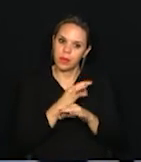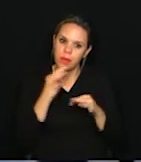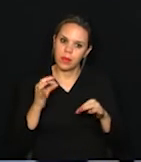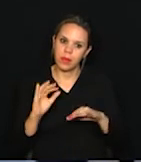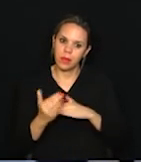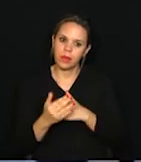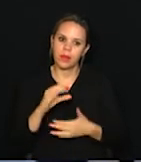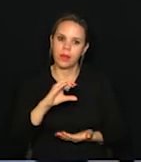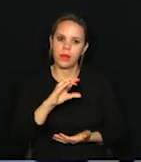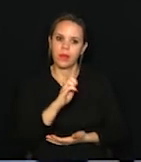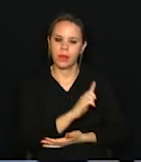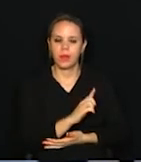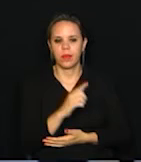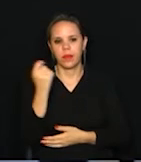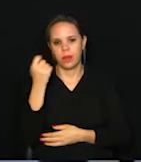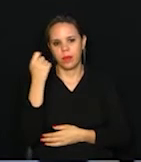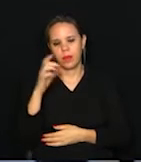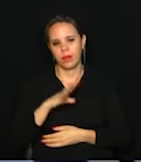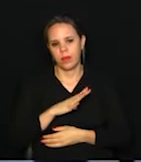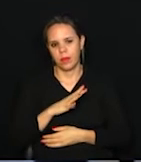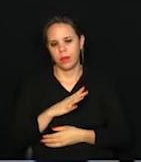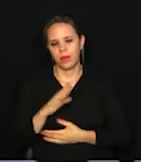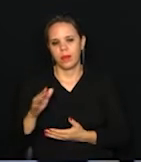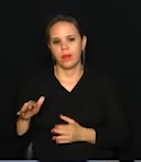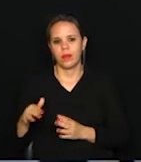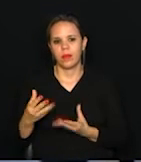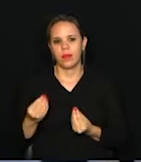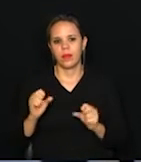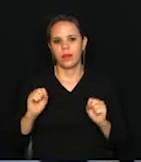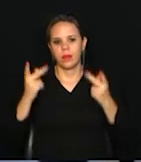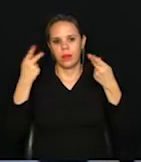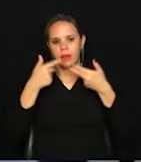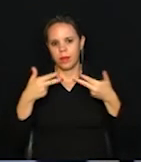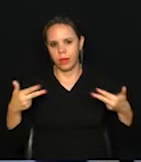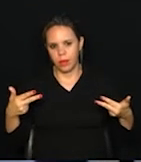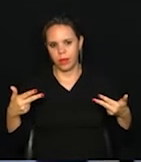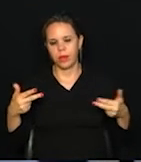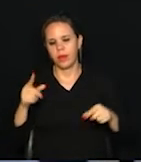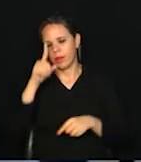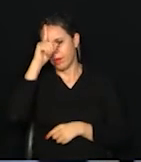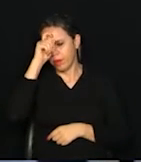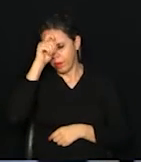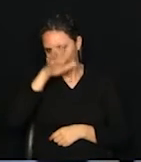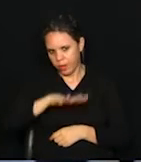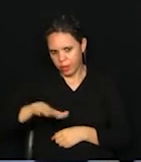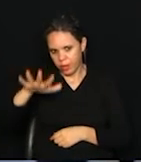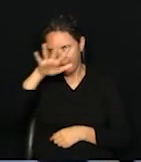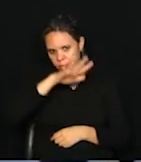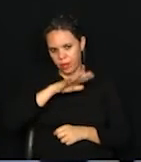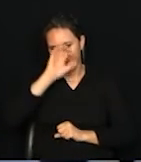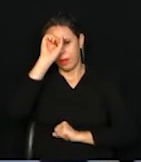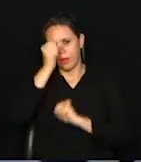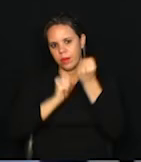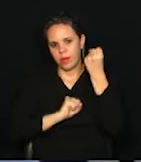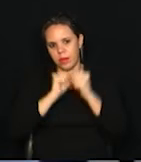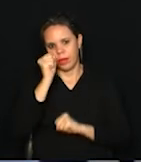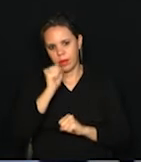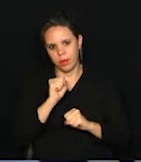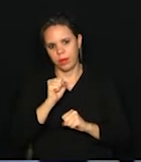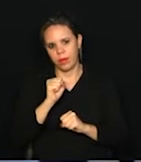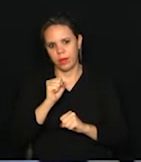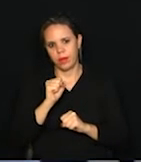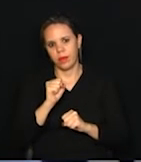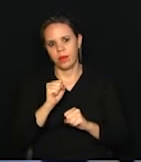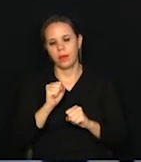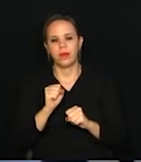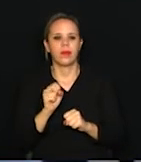região sul da cidade, recebendo shopping centers, hospitais, indústrias, polos de